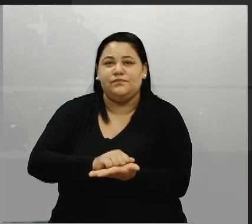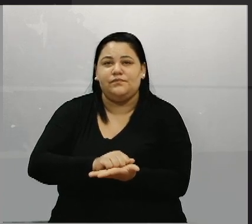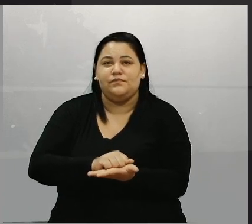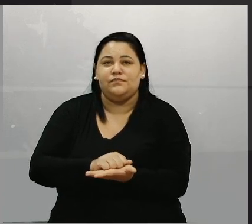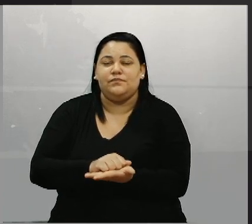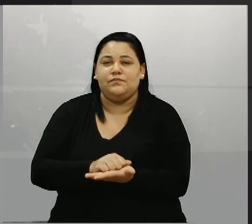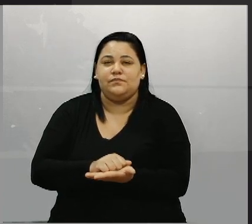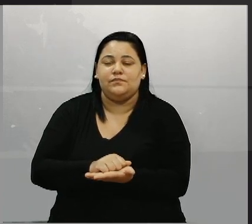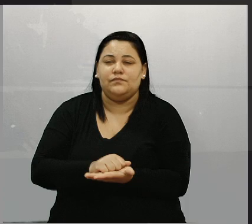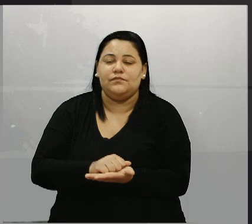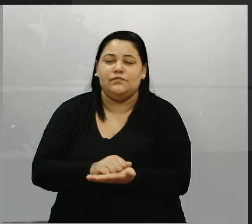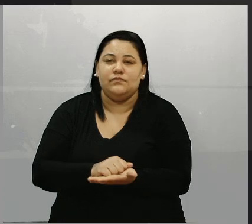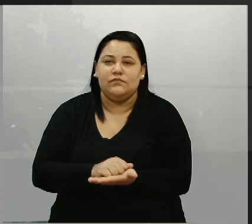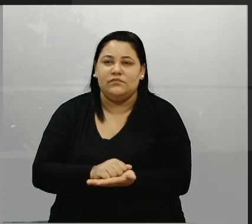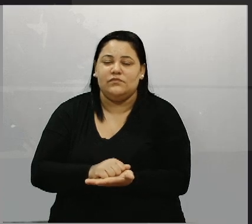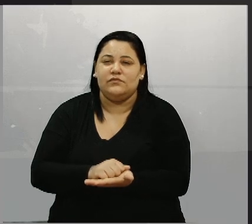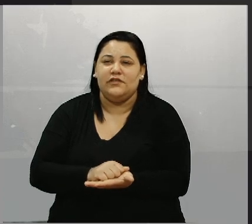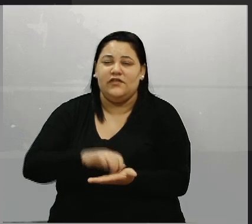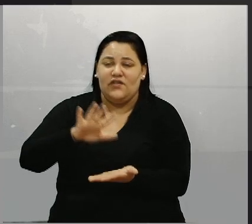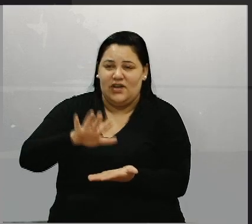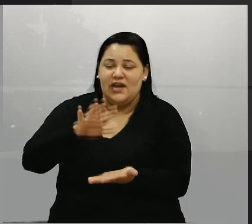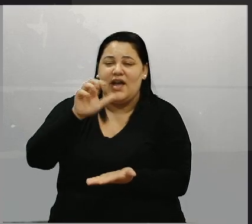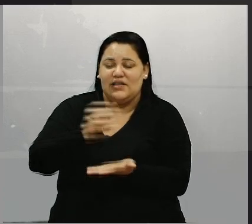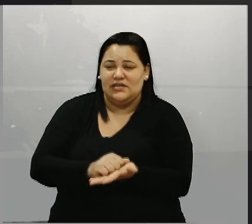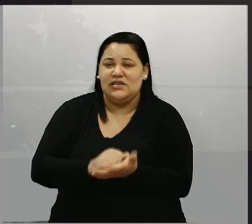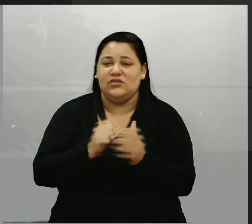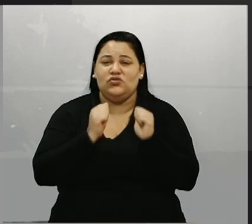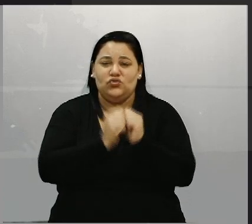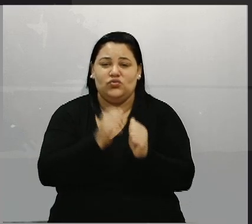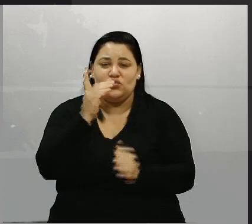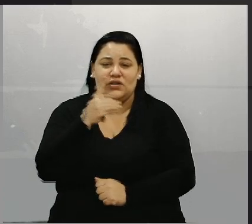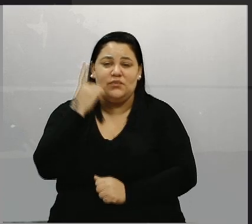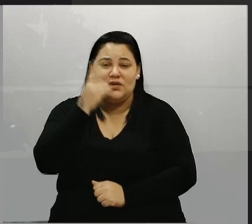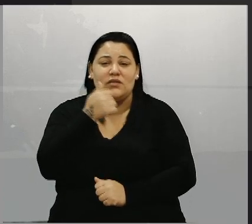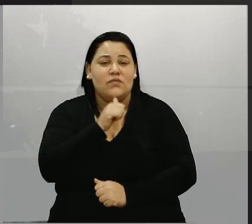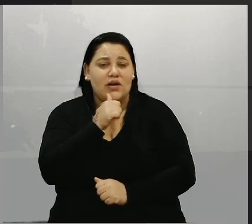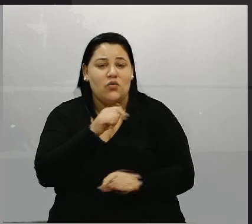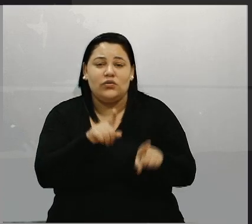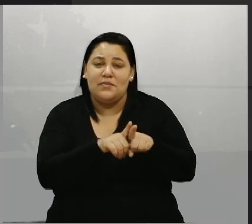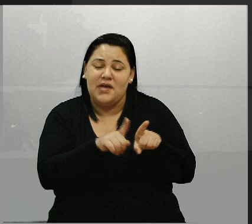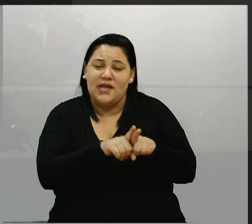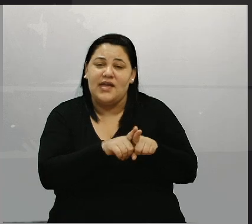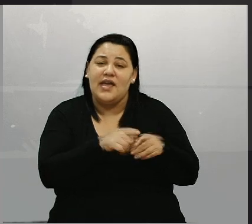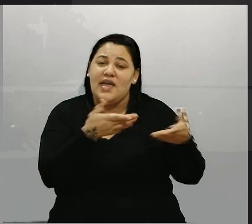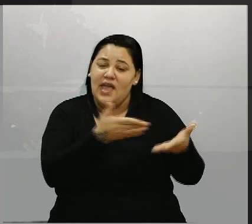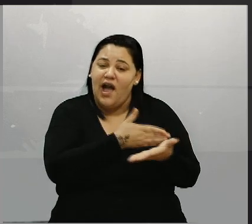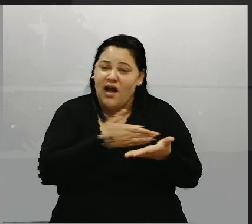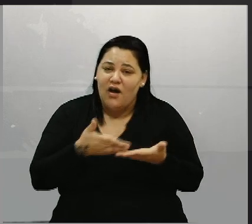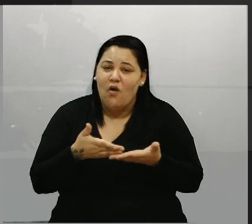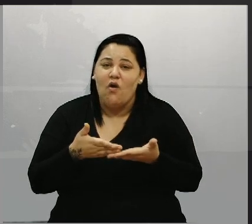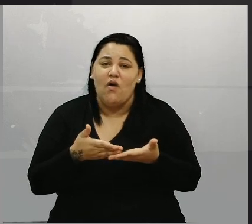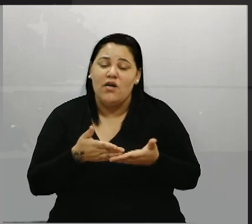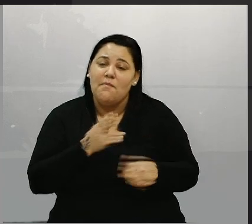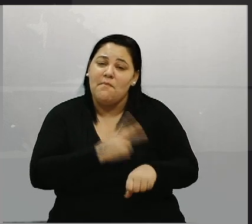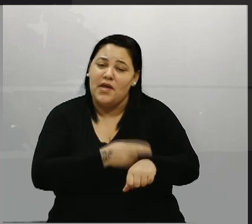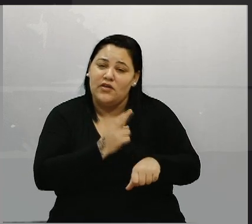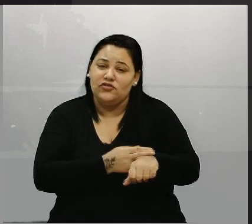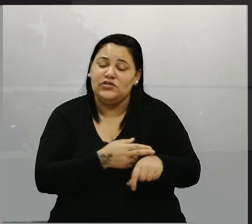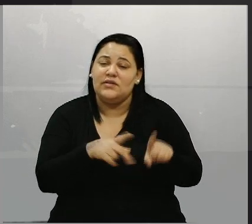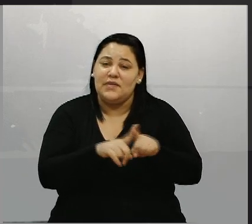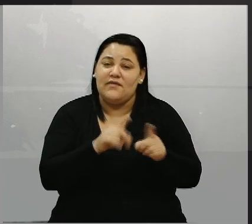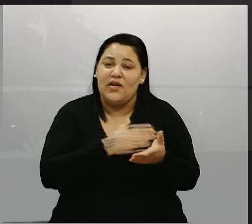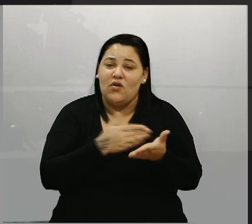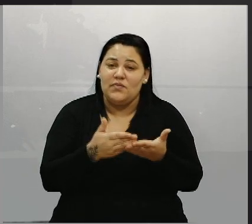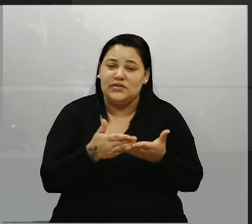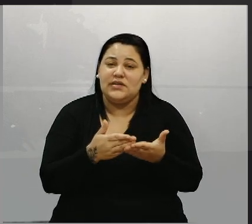Obrigado. Que foram cadastrados juntamente com o deputado Marcon, e elas, a partir de agora, ao meio-dia, vão começar